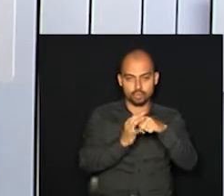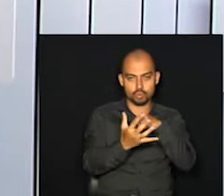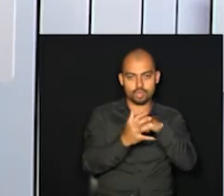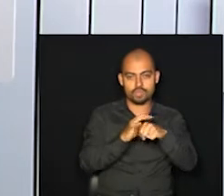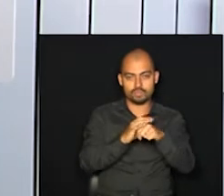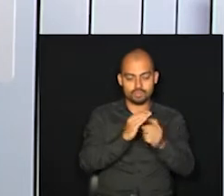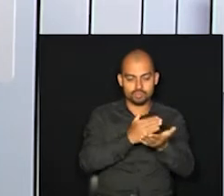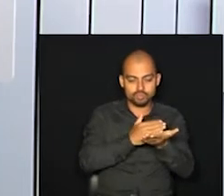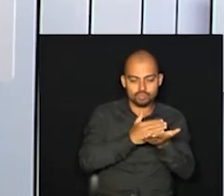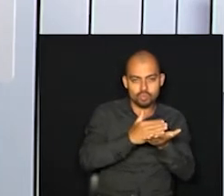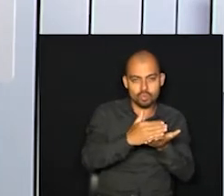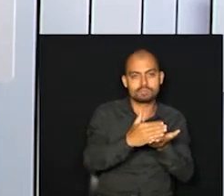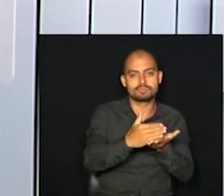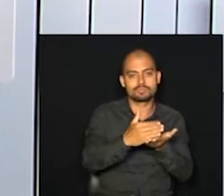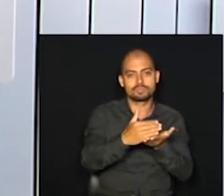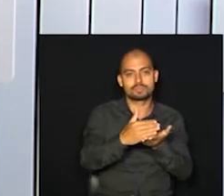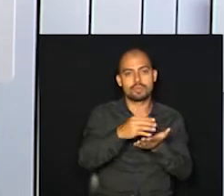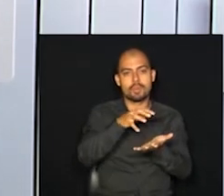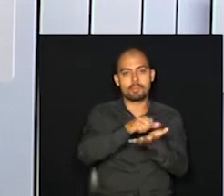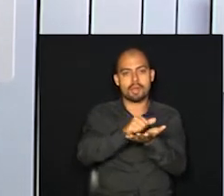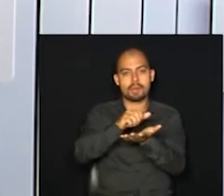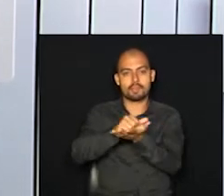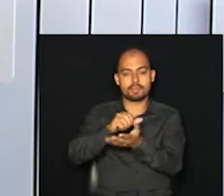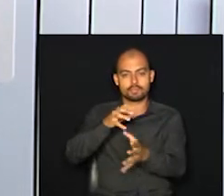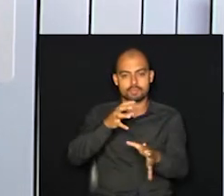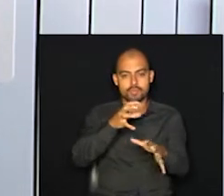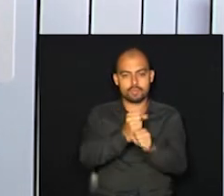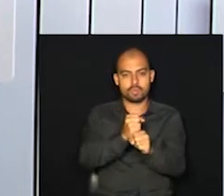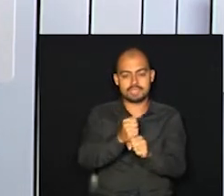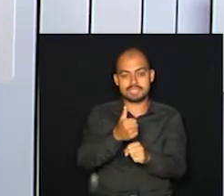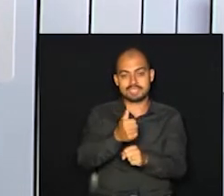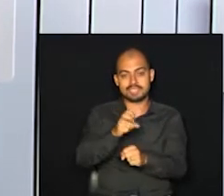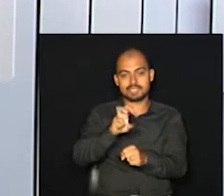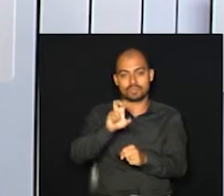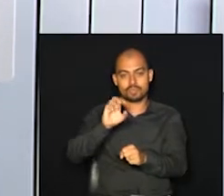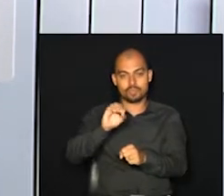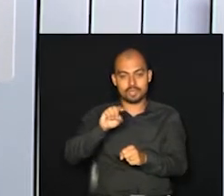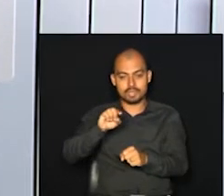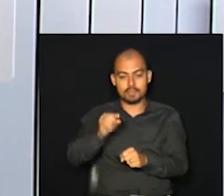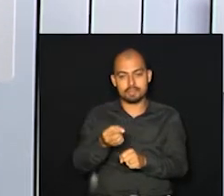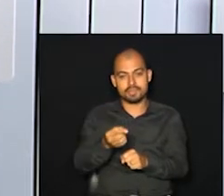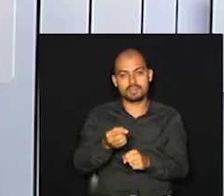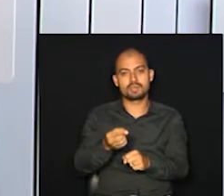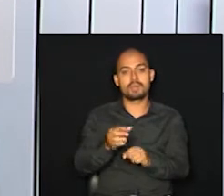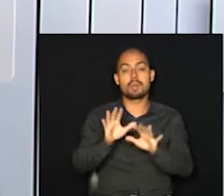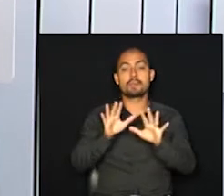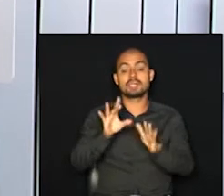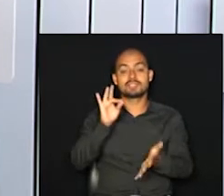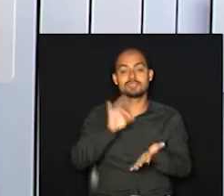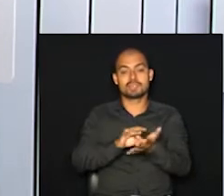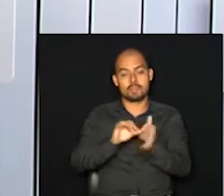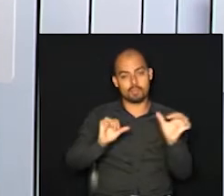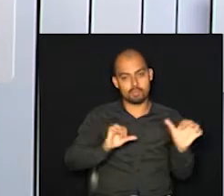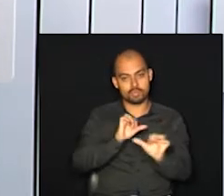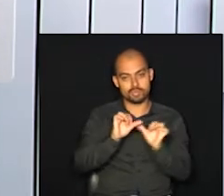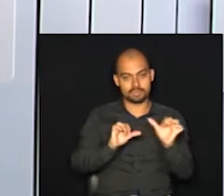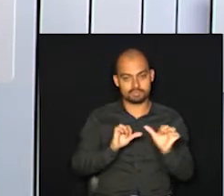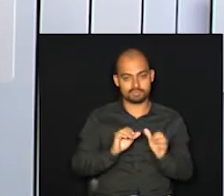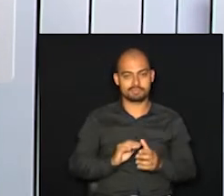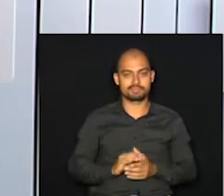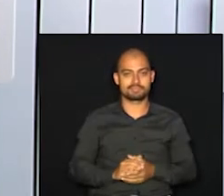da quarentena, quando foi registrado cerca de 150 mil passageiros. Só que esta realidade está mudando.